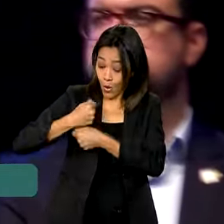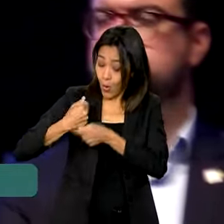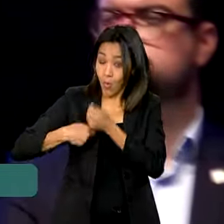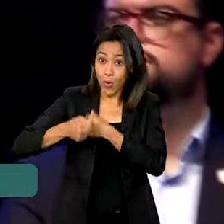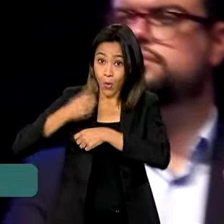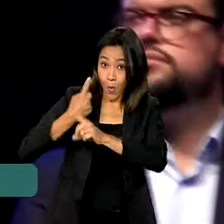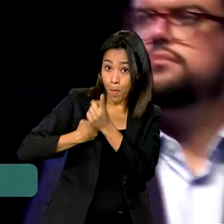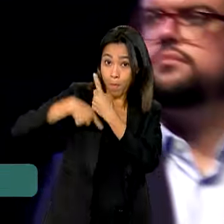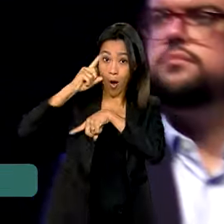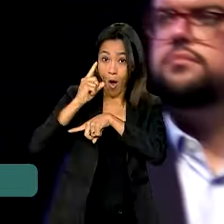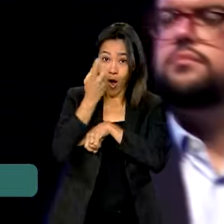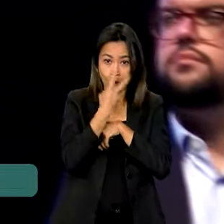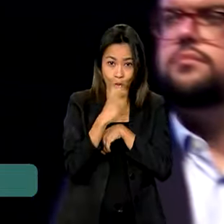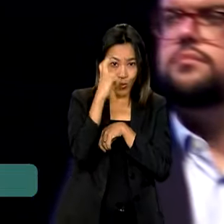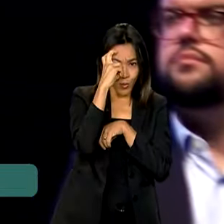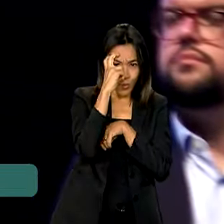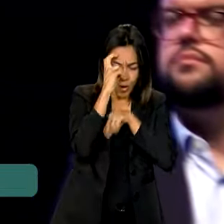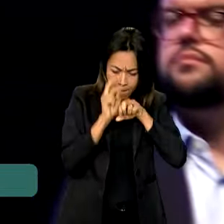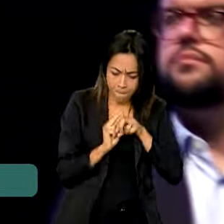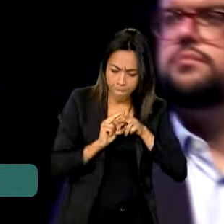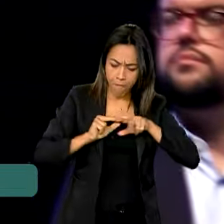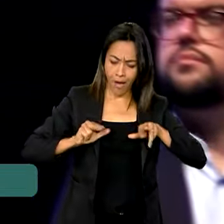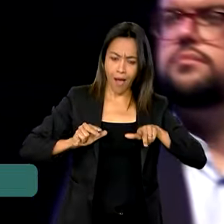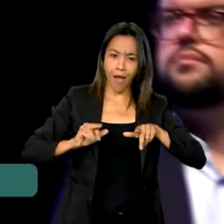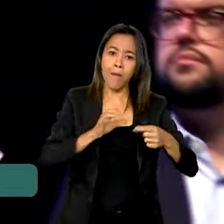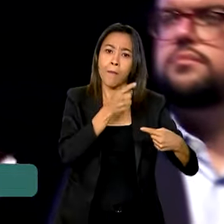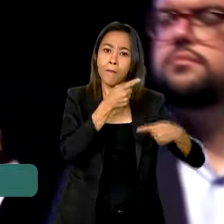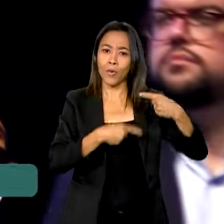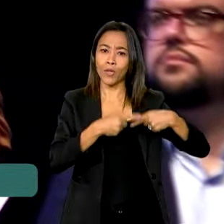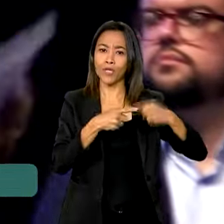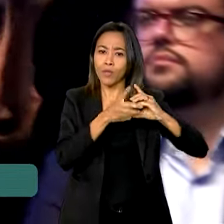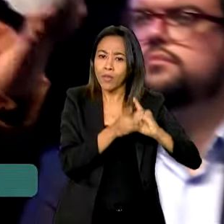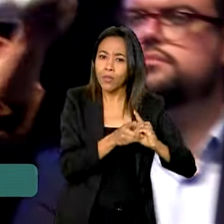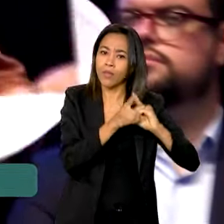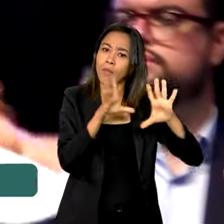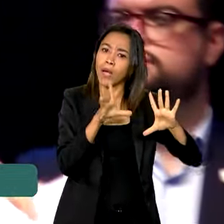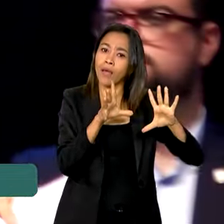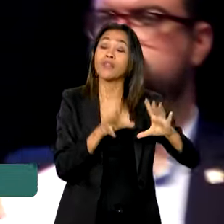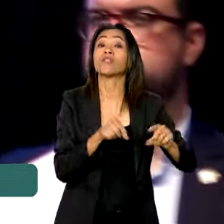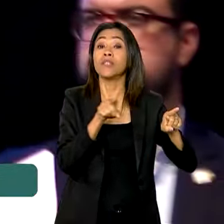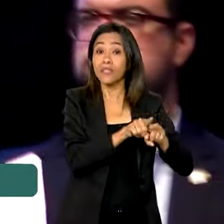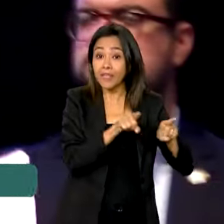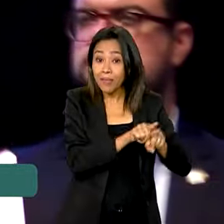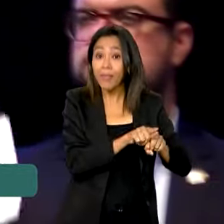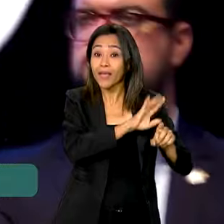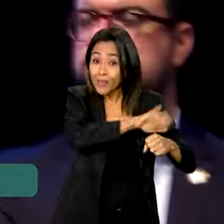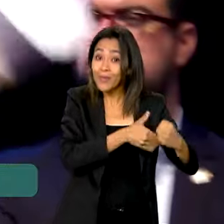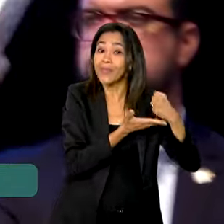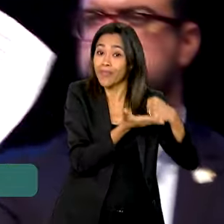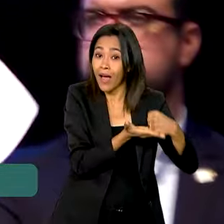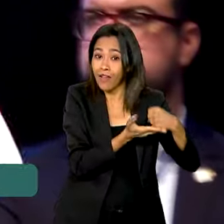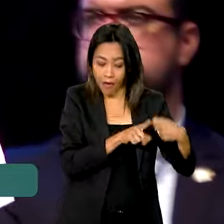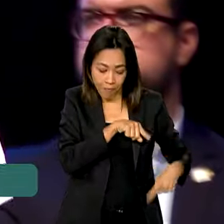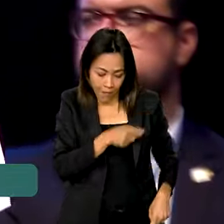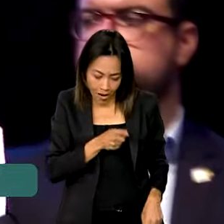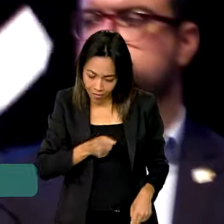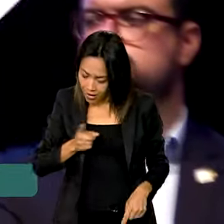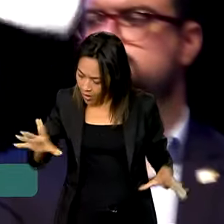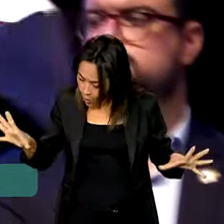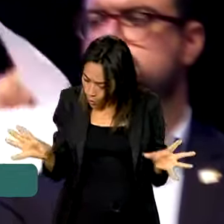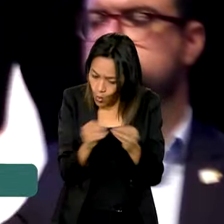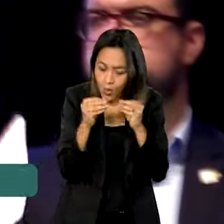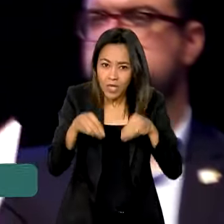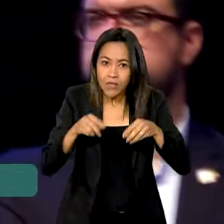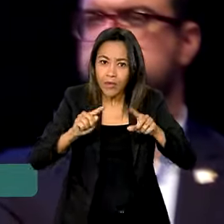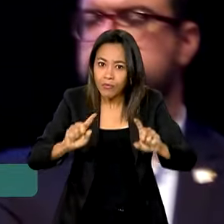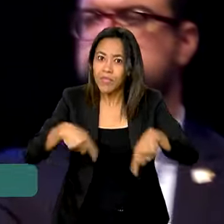prósperos, culturalmente diverso, politicamente democrático e ambientalmente sustentável. Esse é o desafio